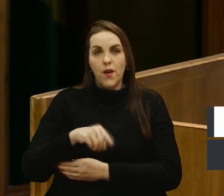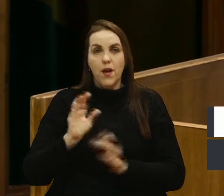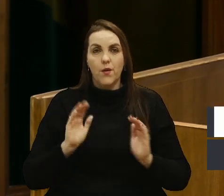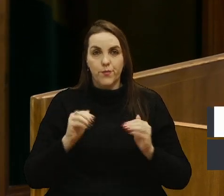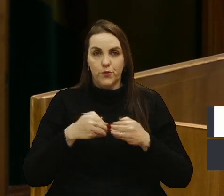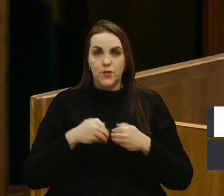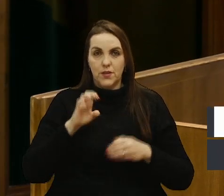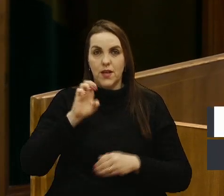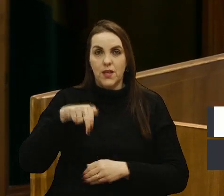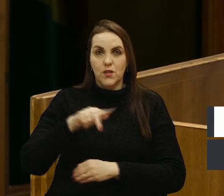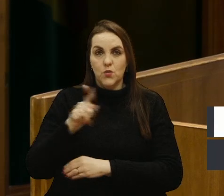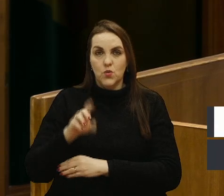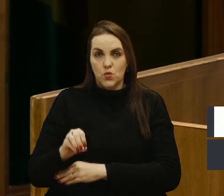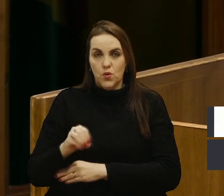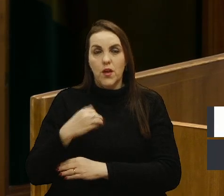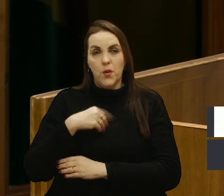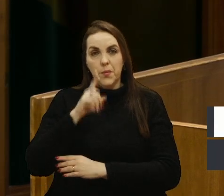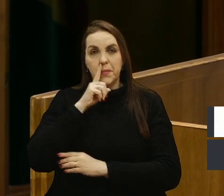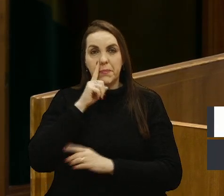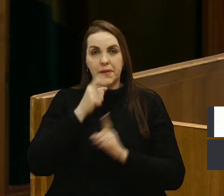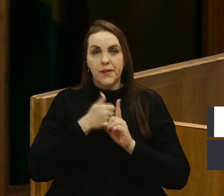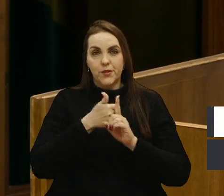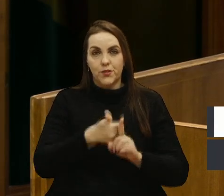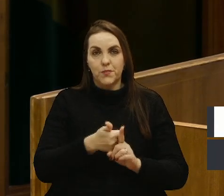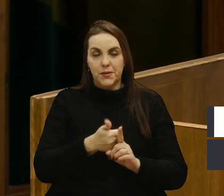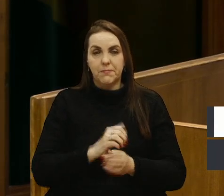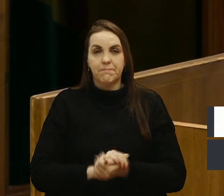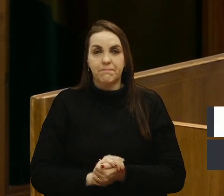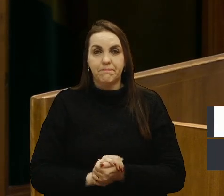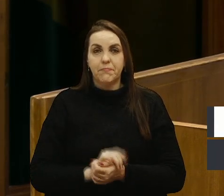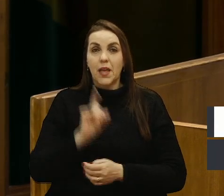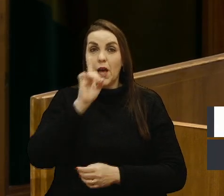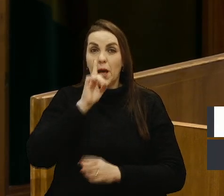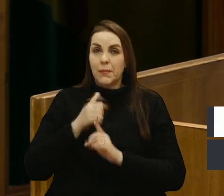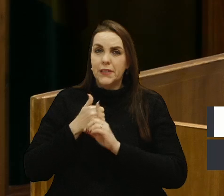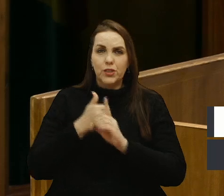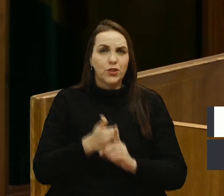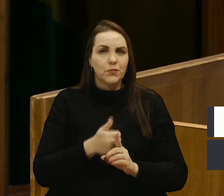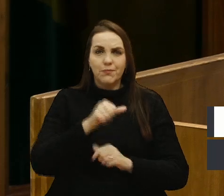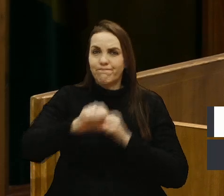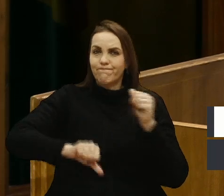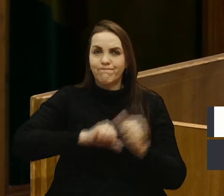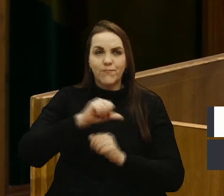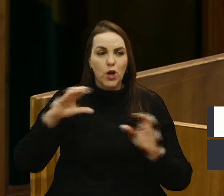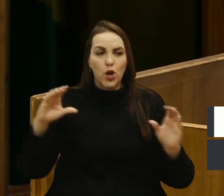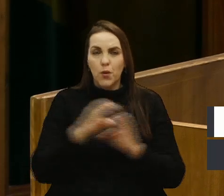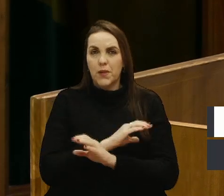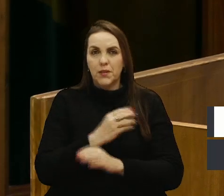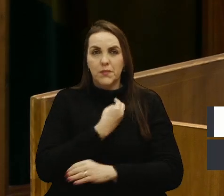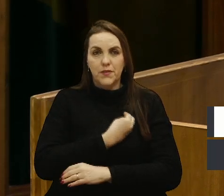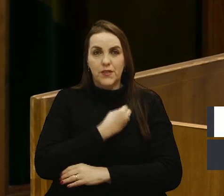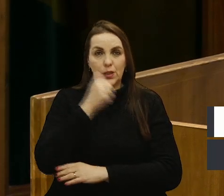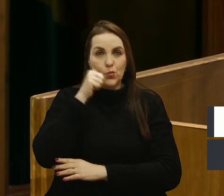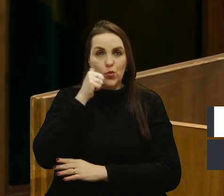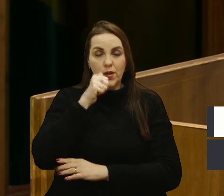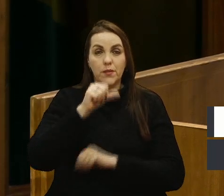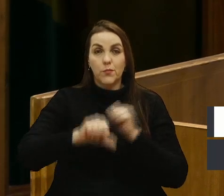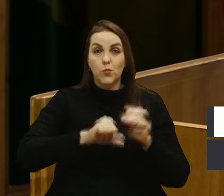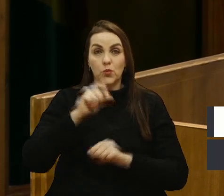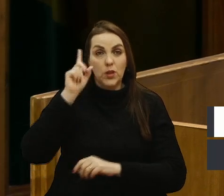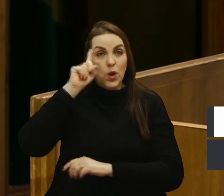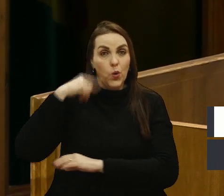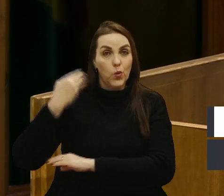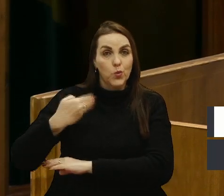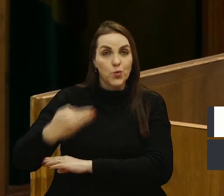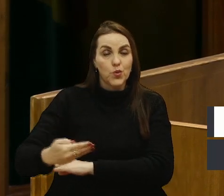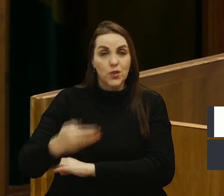e eu sou mãe atípica. A maternidade atípica transforma completamente a vida da mulher. Muda sua rotina, sua saúde